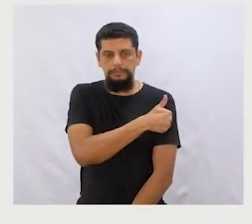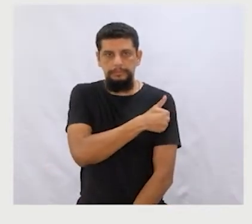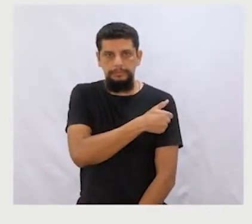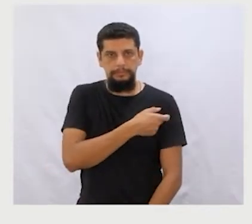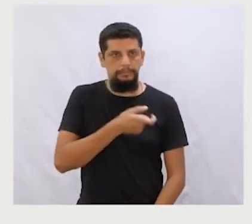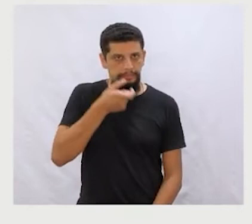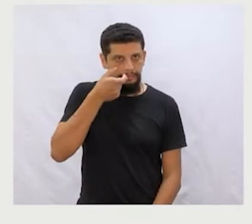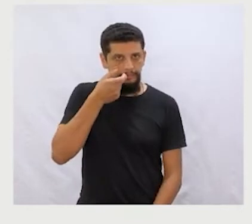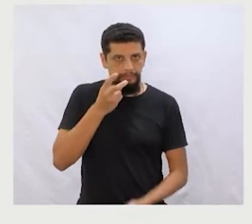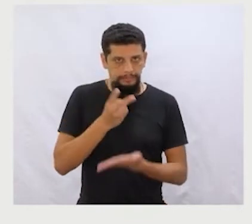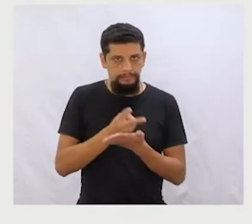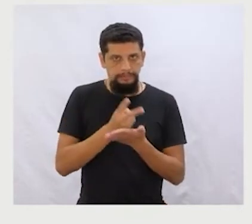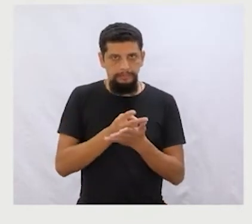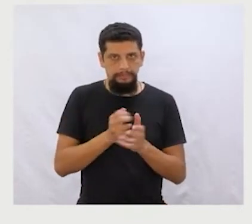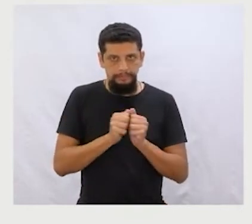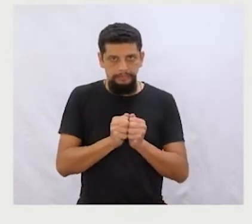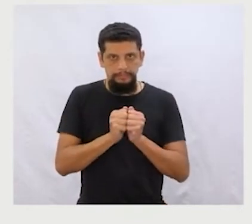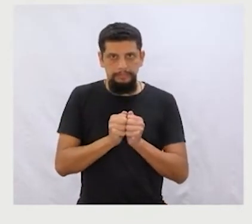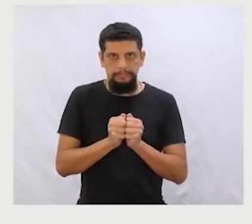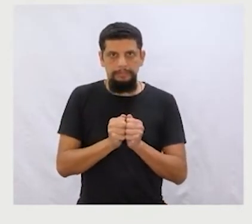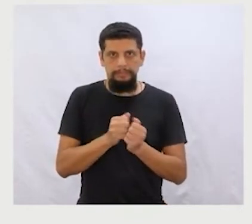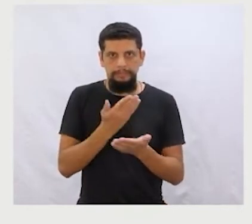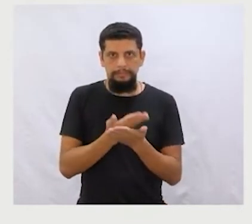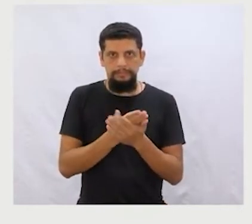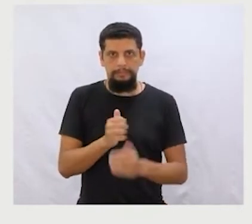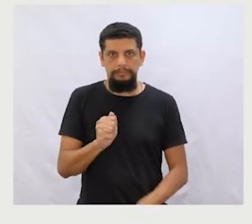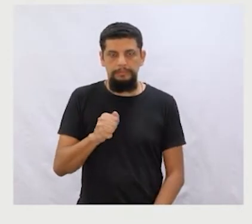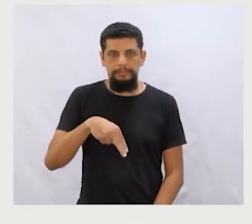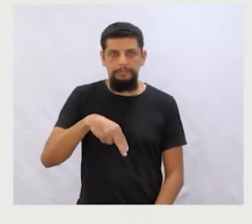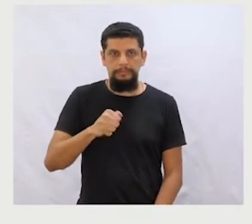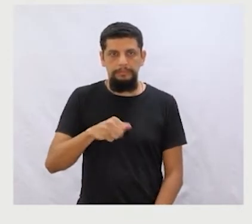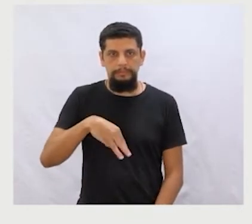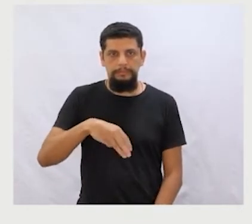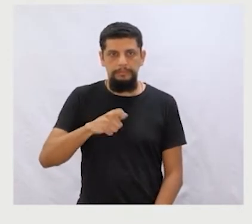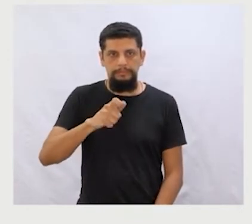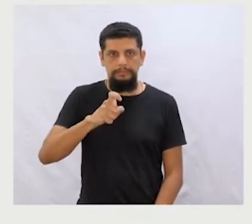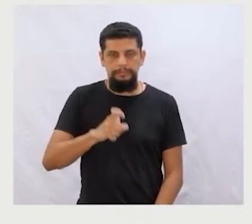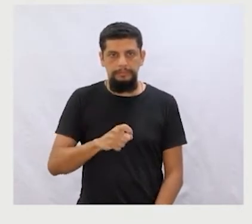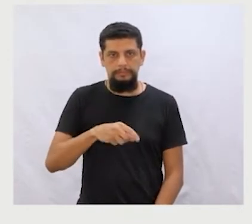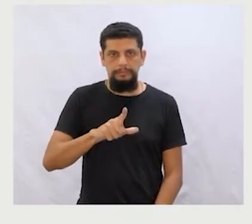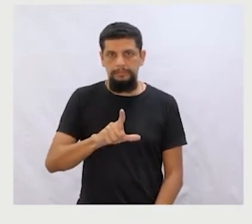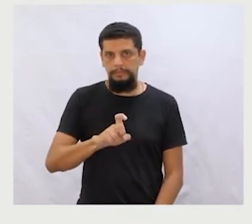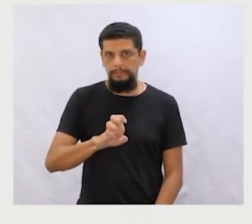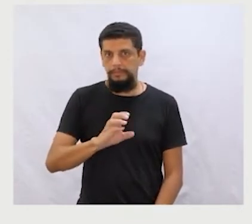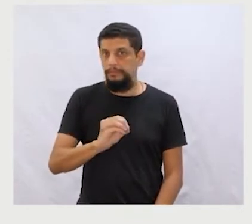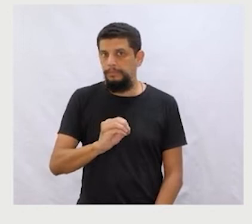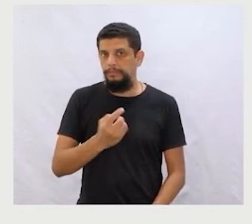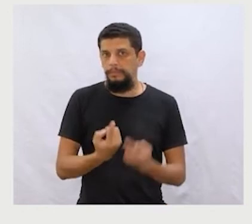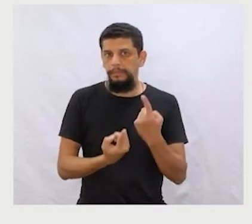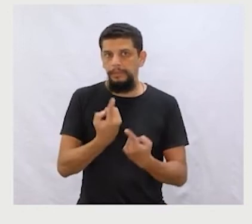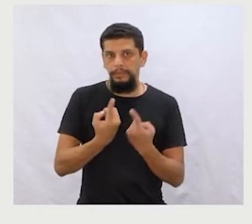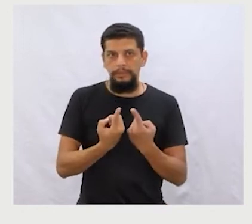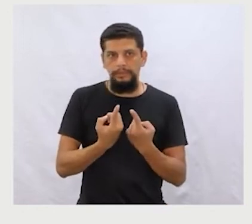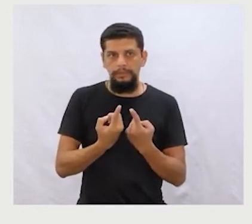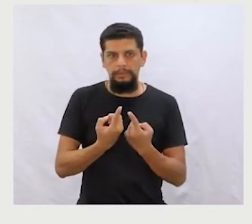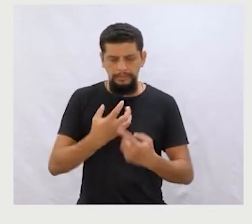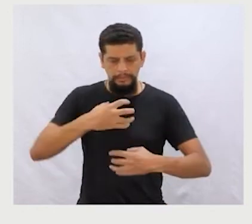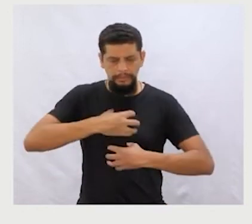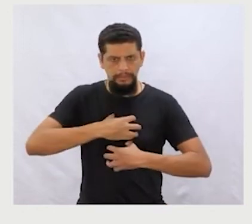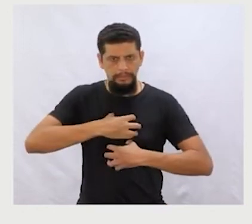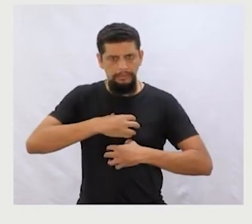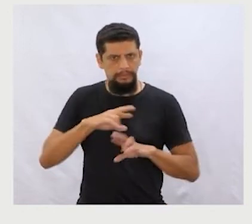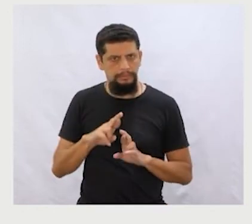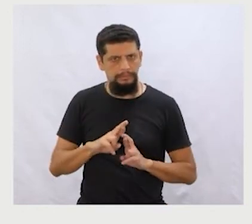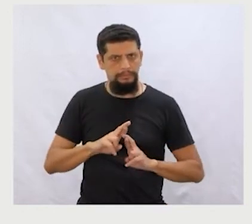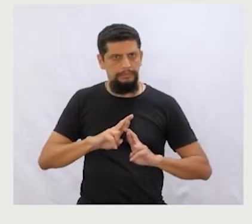estão nos Três amigos. acompanhando nas aulas. A Ana, o Max e o Léo. Qual deles está